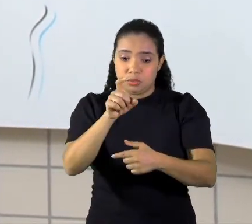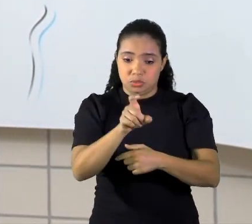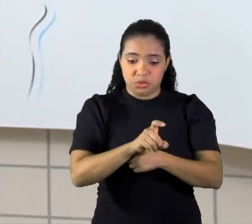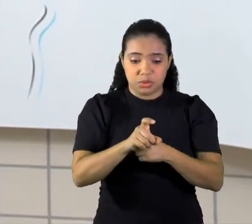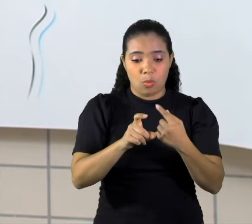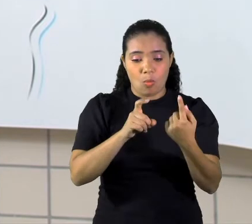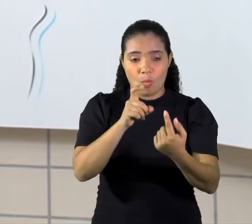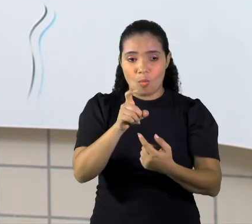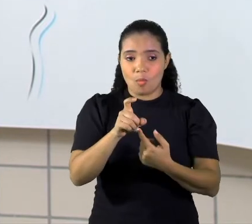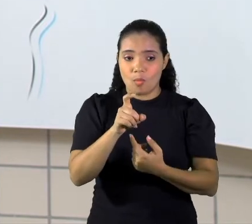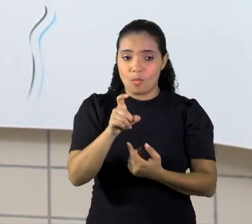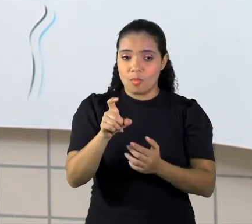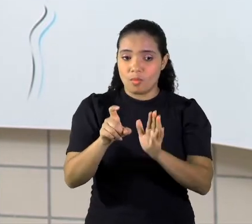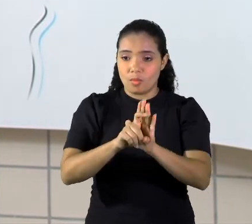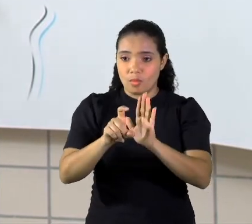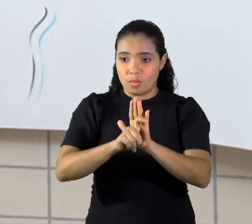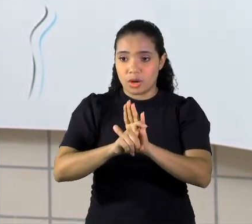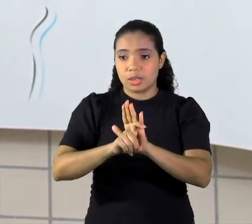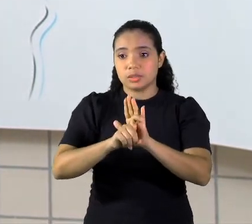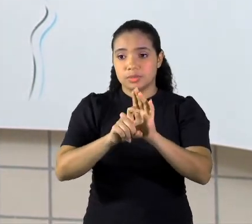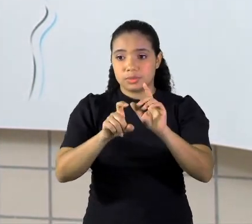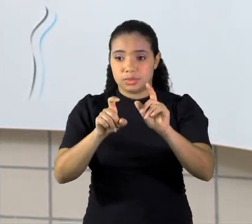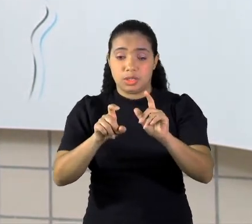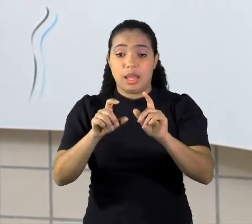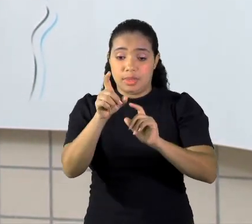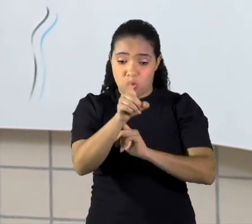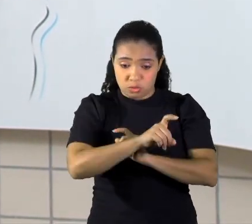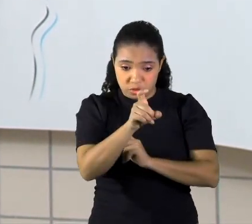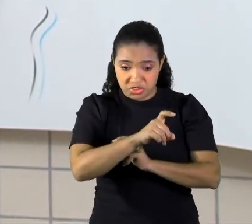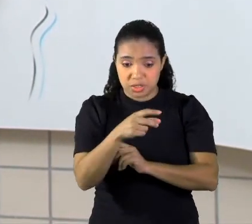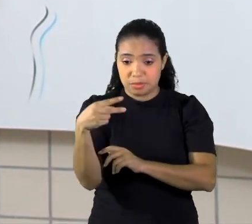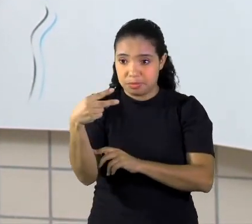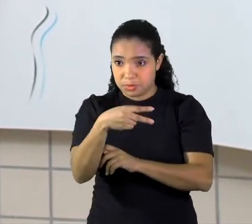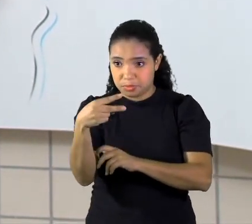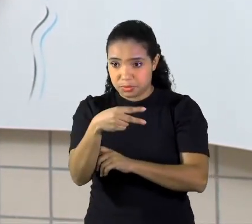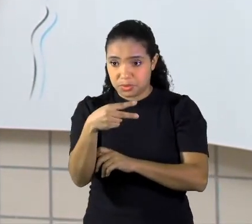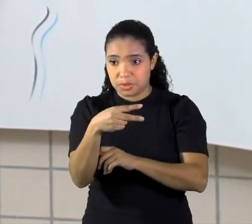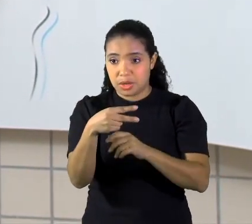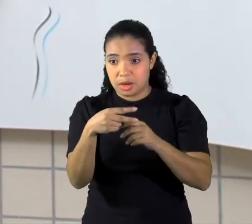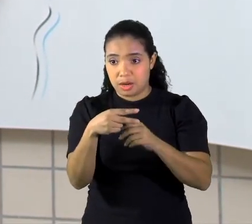O 900 estava multiplicando, então ele passa propondo a operação inversa.